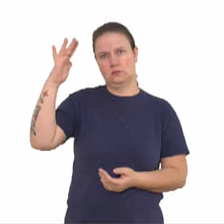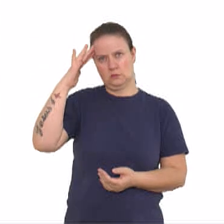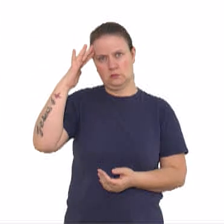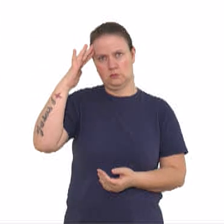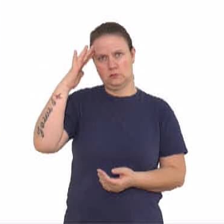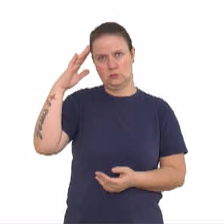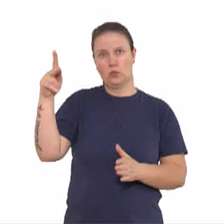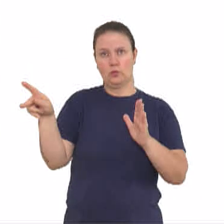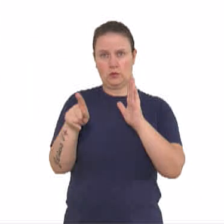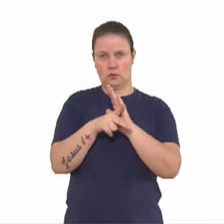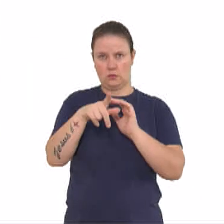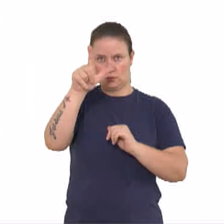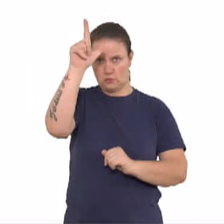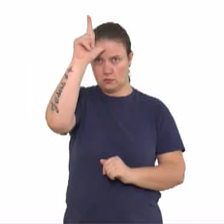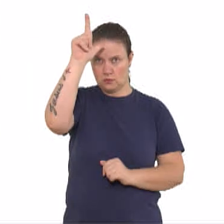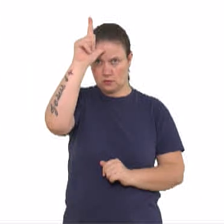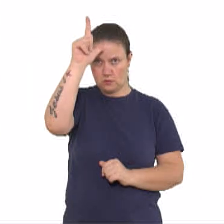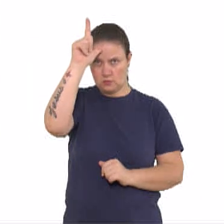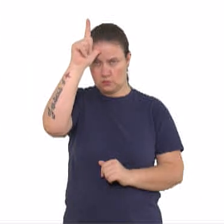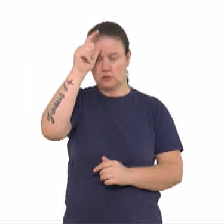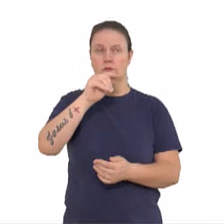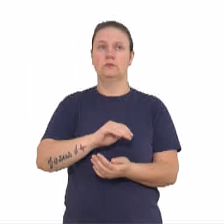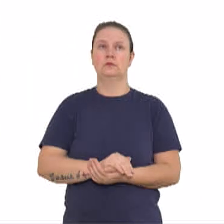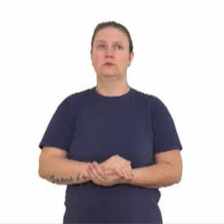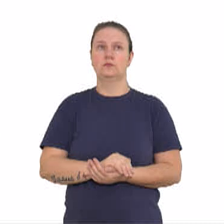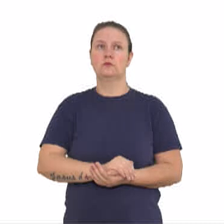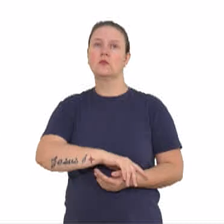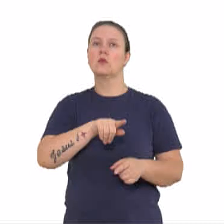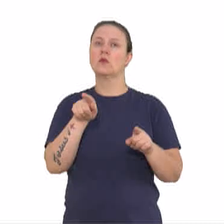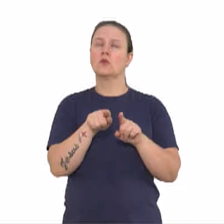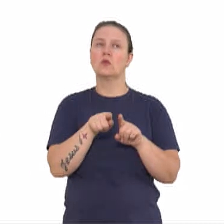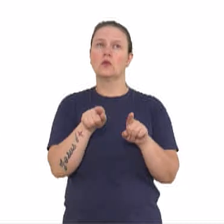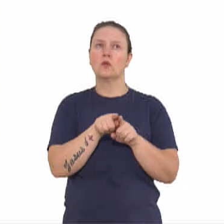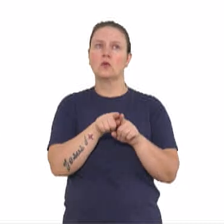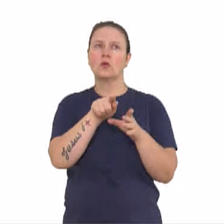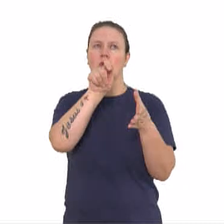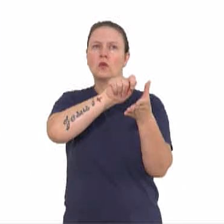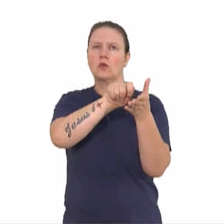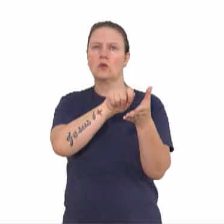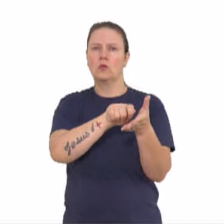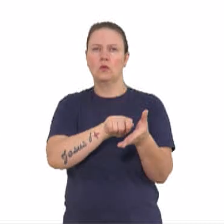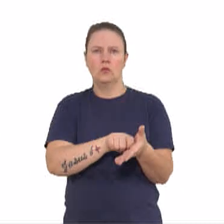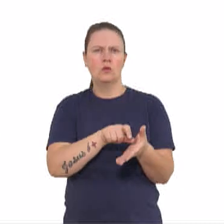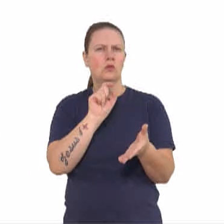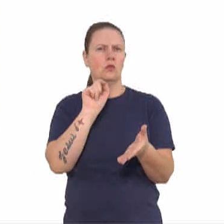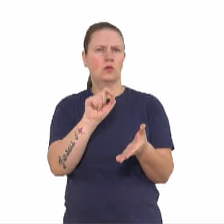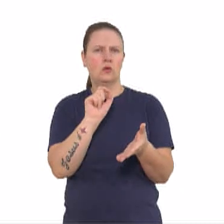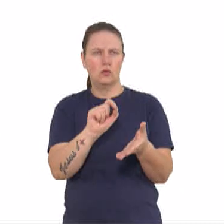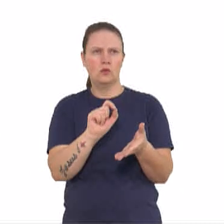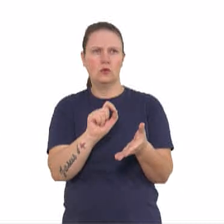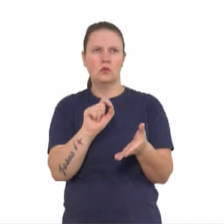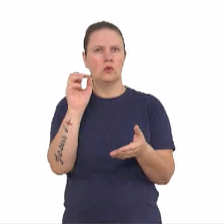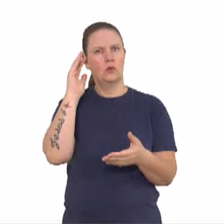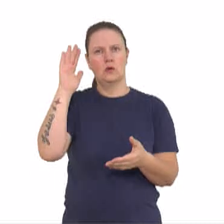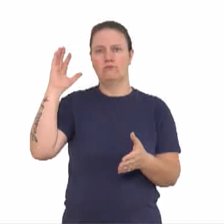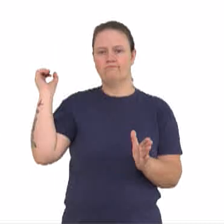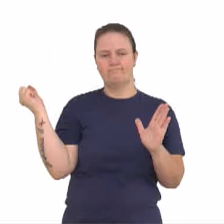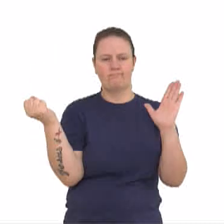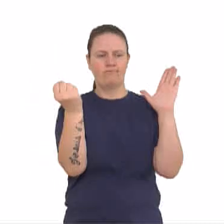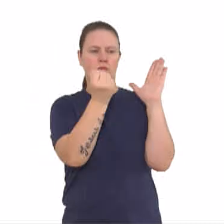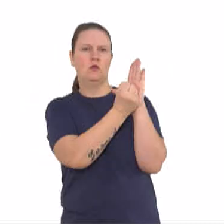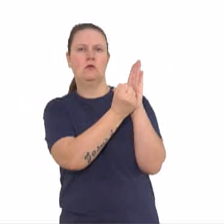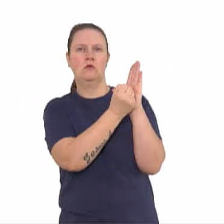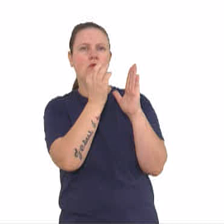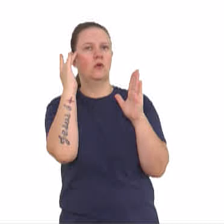germânico, alemão. Sua obra, Fenomenologia do Espírito, é tida como um marco na filosofia mundial e na filosofia